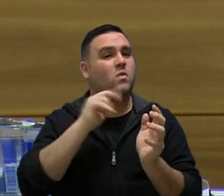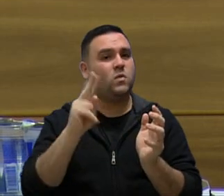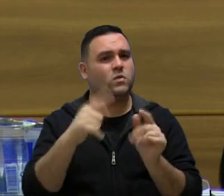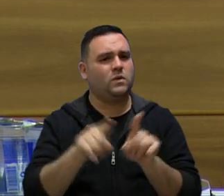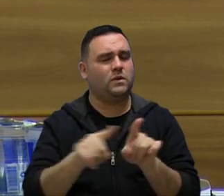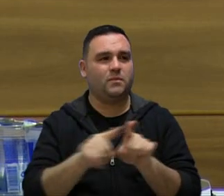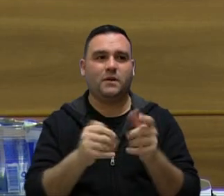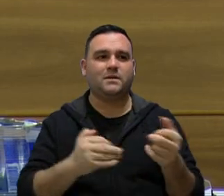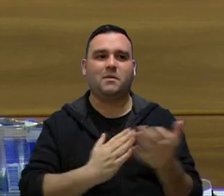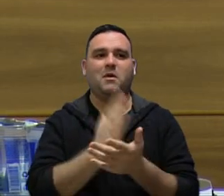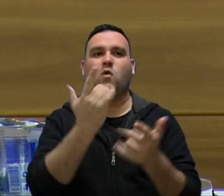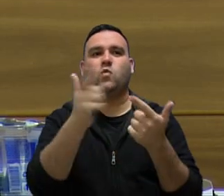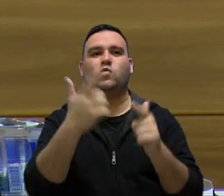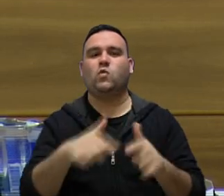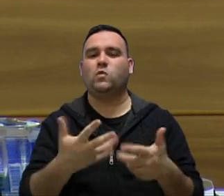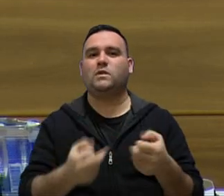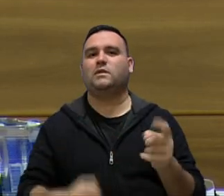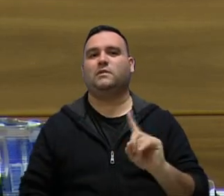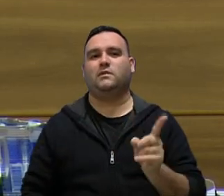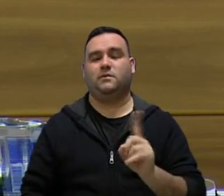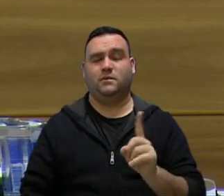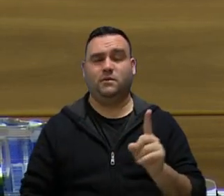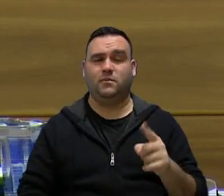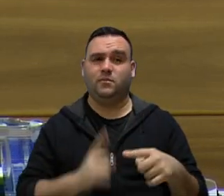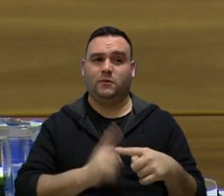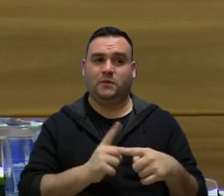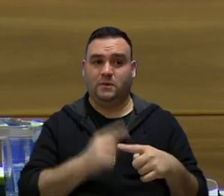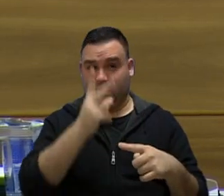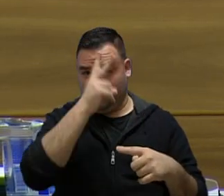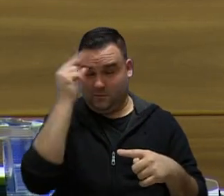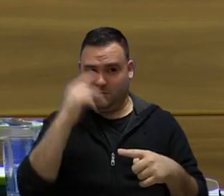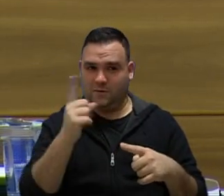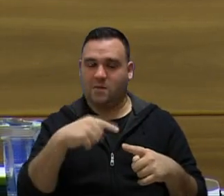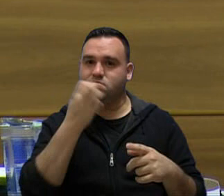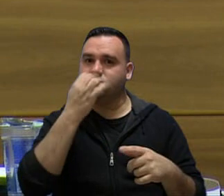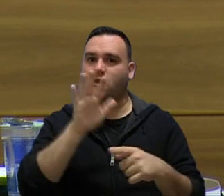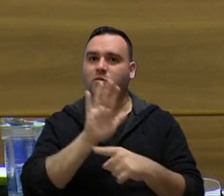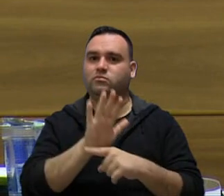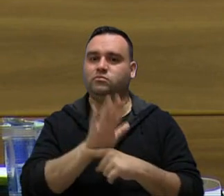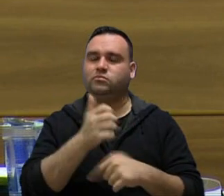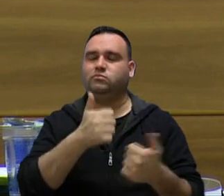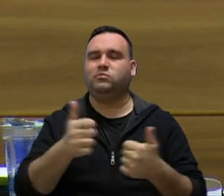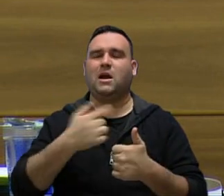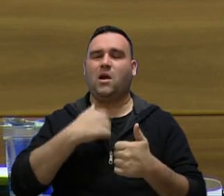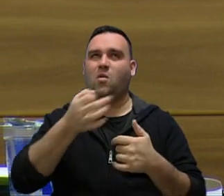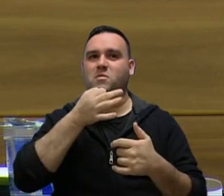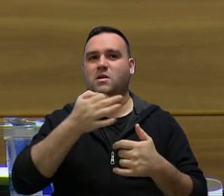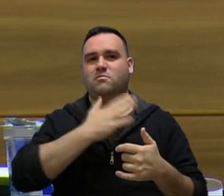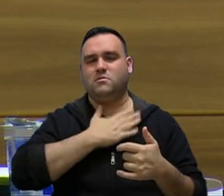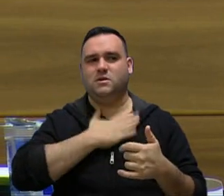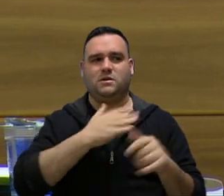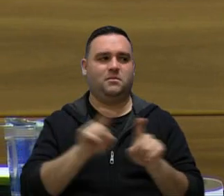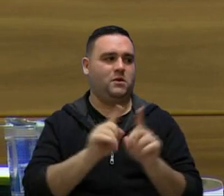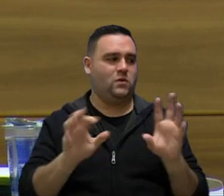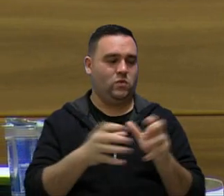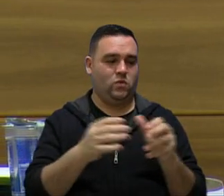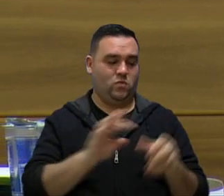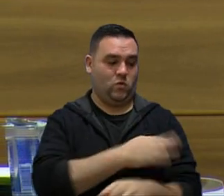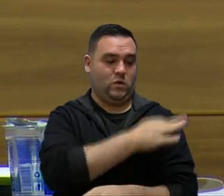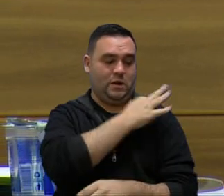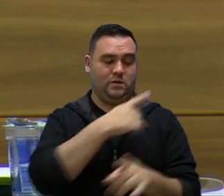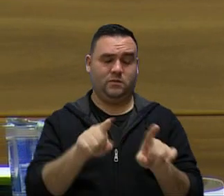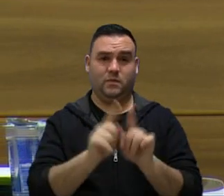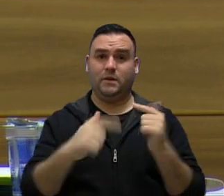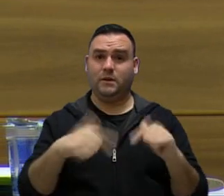o tanto que não aprovaram outros né isso para prefeitura foi extremamente benéfico no meu ponto de vista e até dos meus técnicos